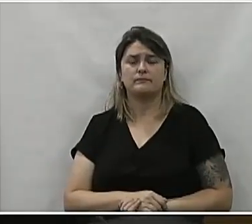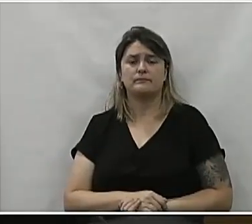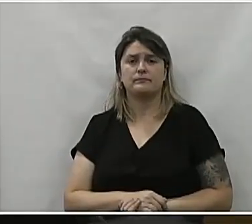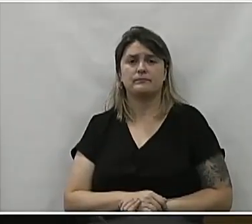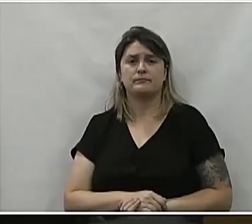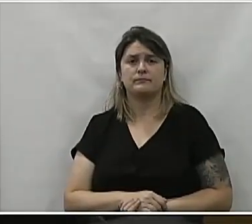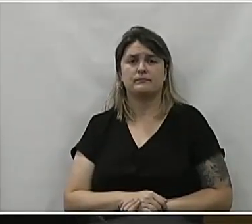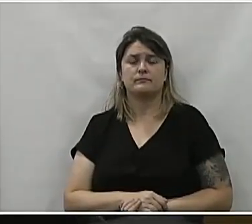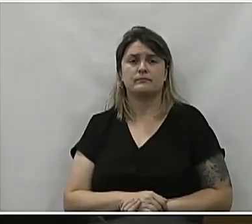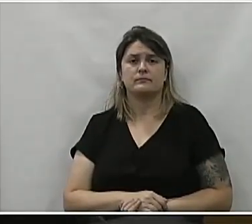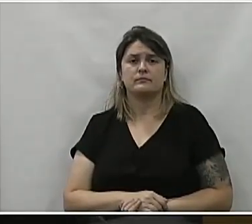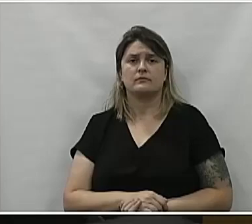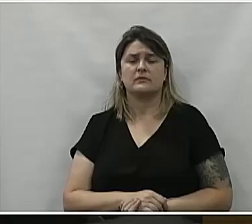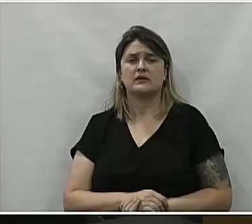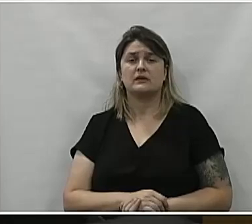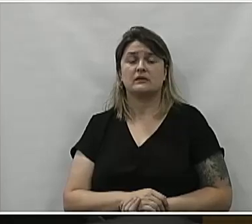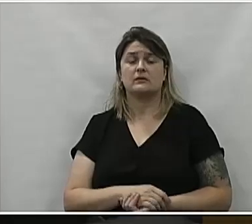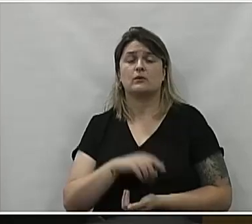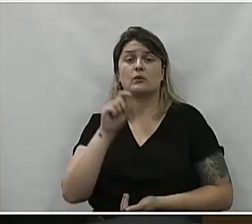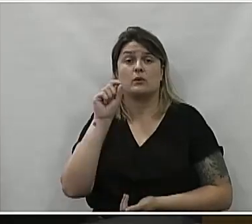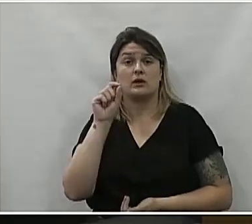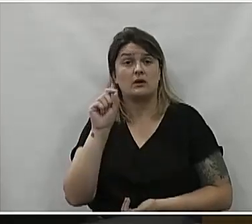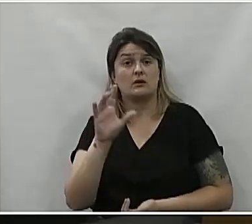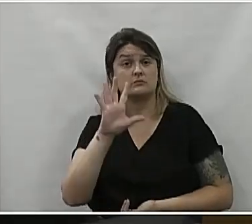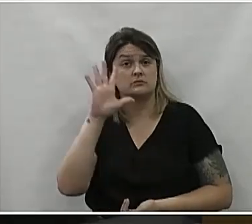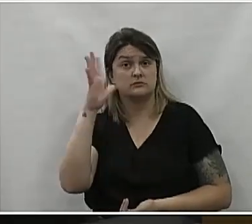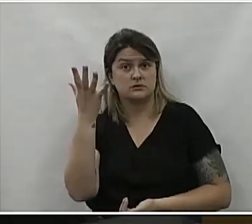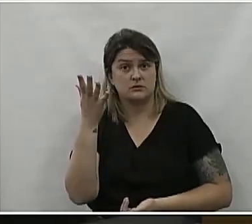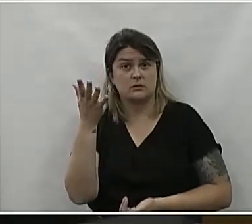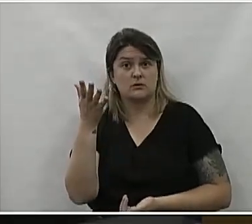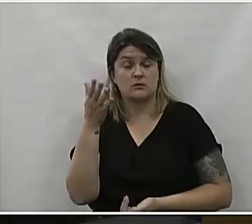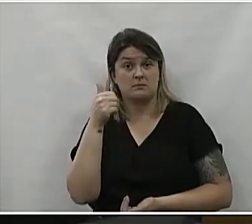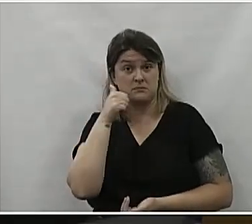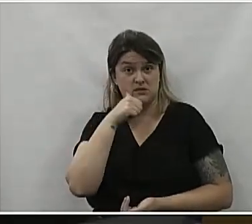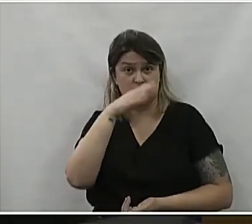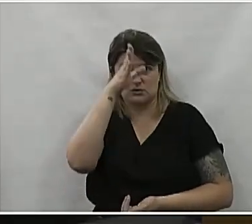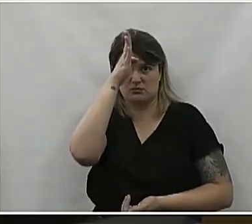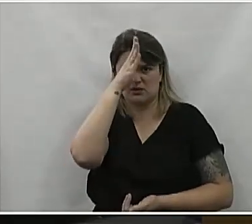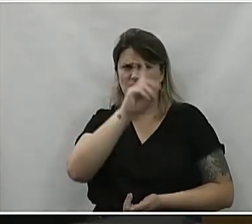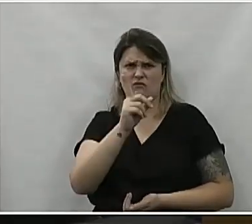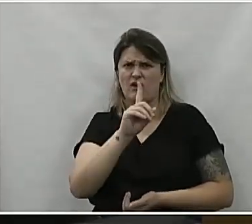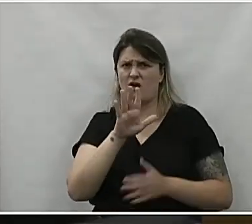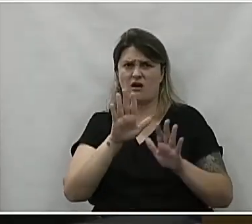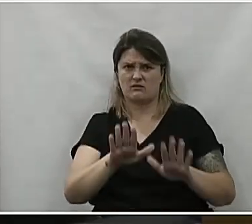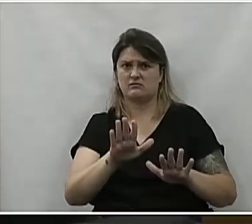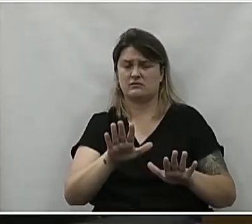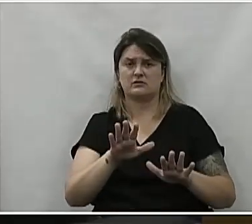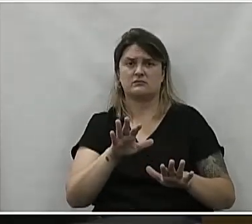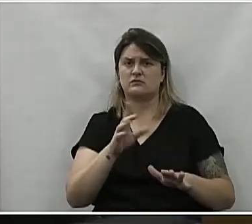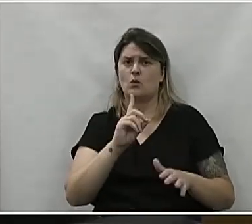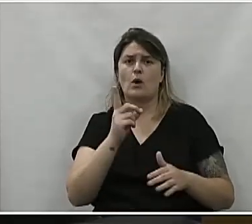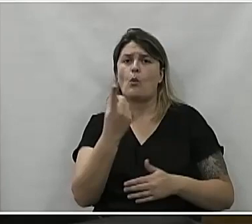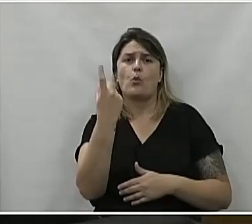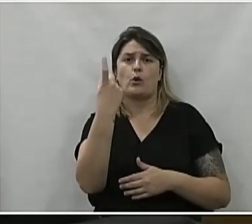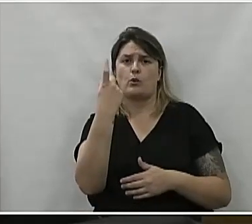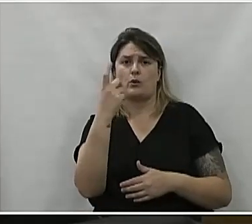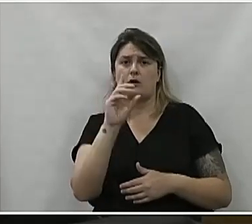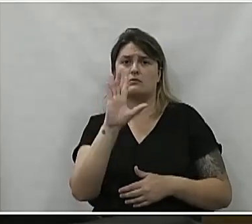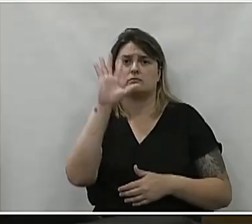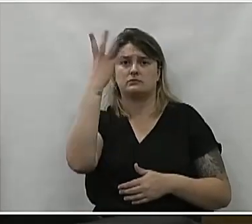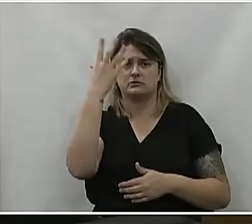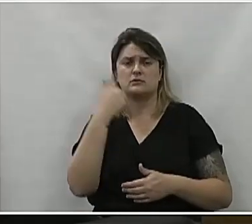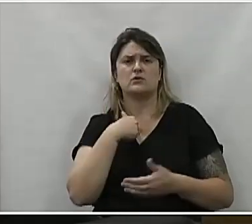Então assim Esse caso aí Da minha sobrinha Não vai ficar assim E não é o único caso